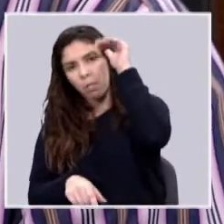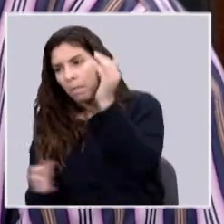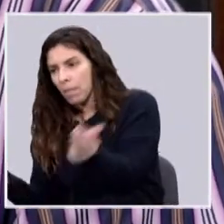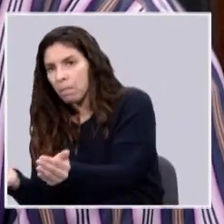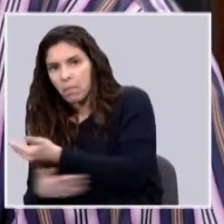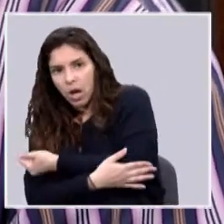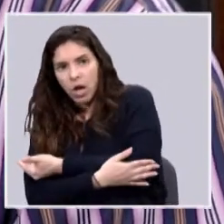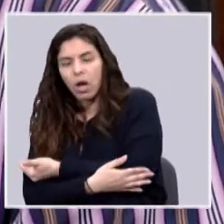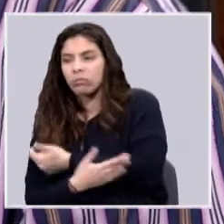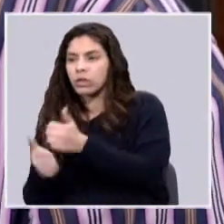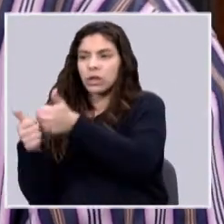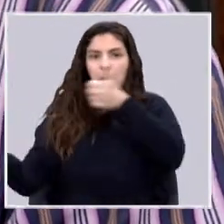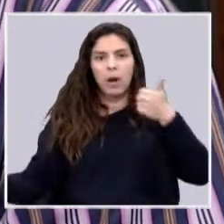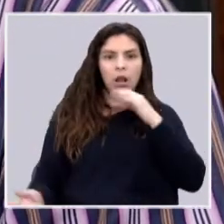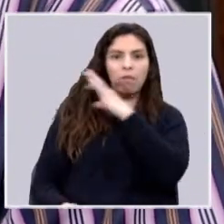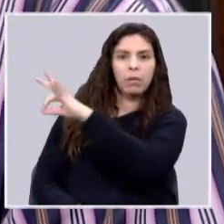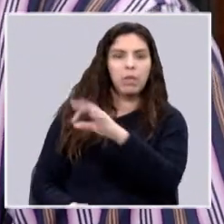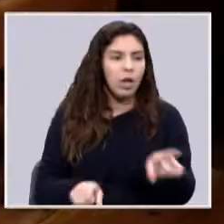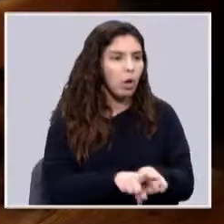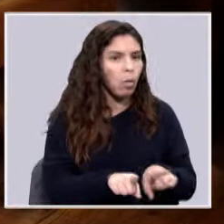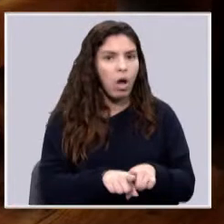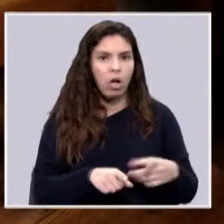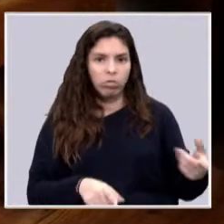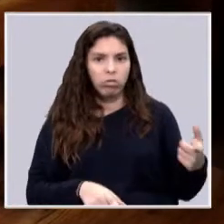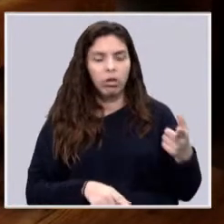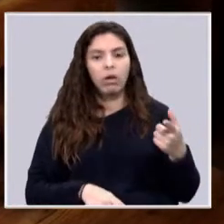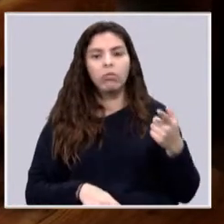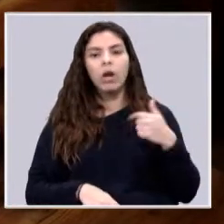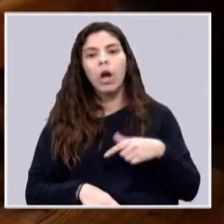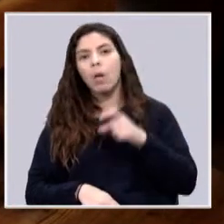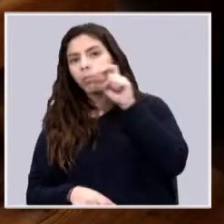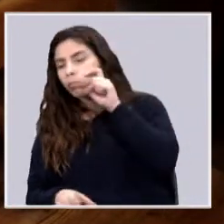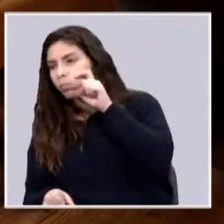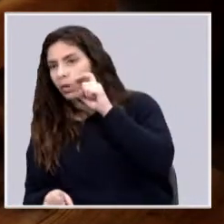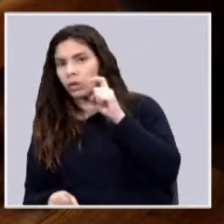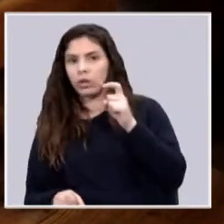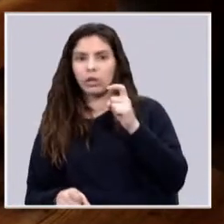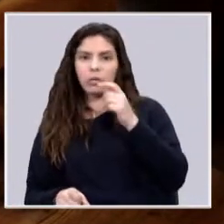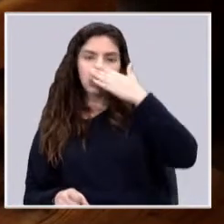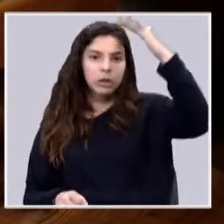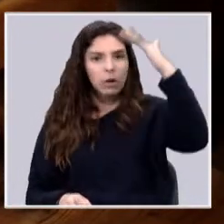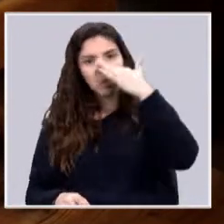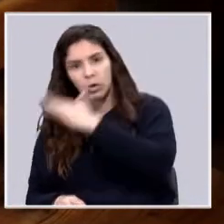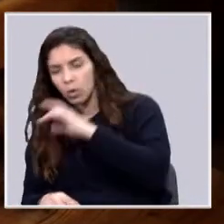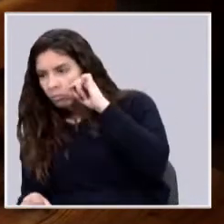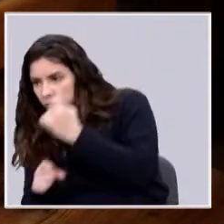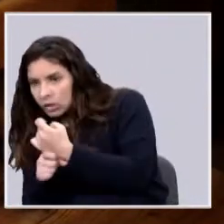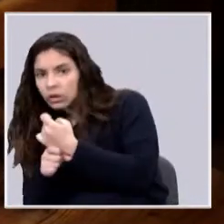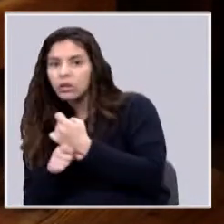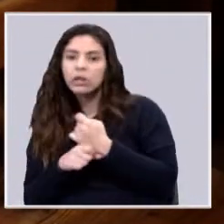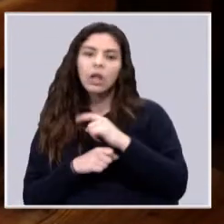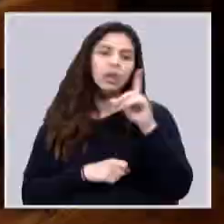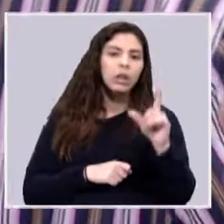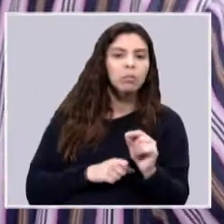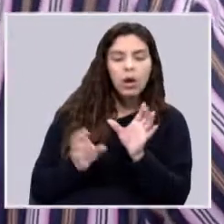uma hierarquia social muito elevada, em que os mais velhos protegem os mais novos, há um chefe, muitas vezes até